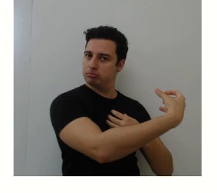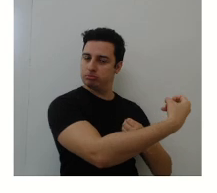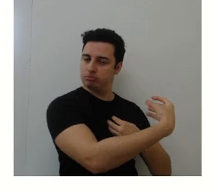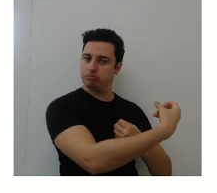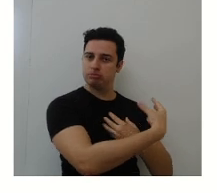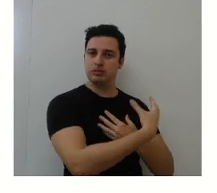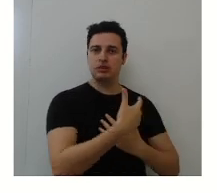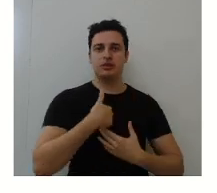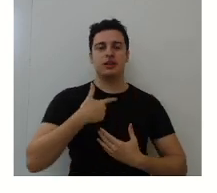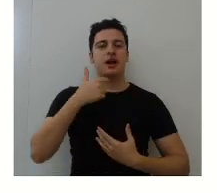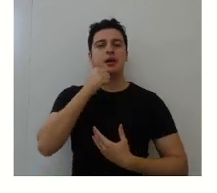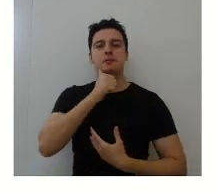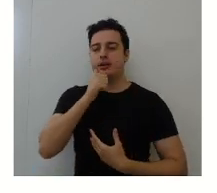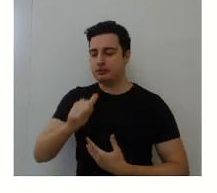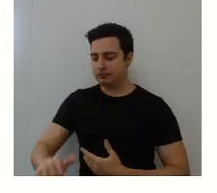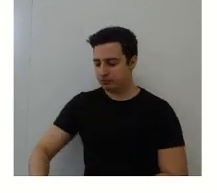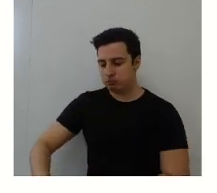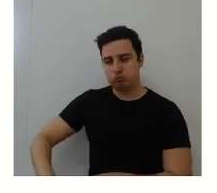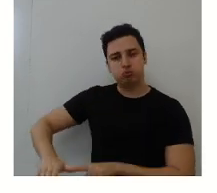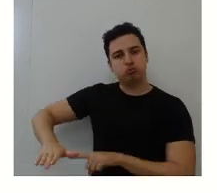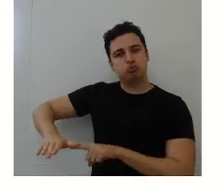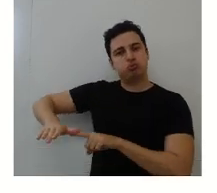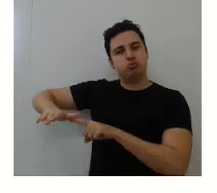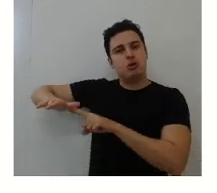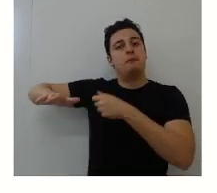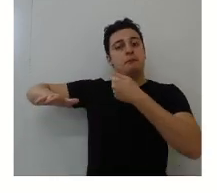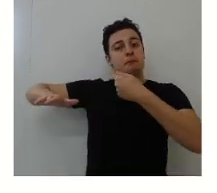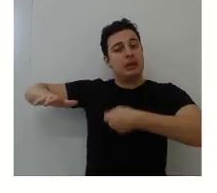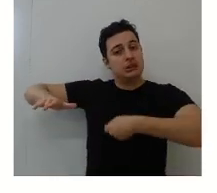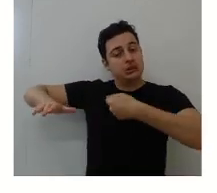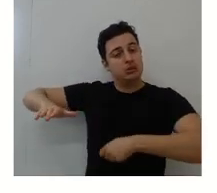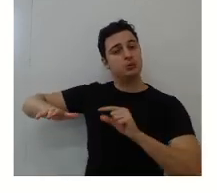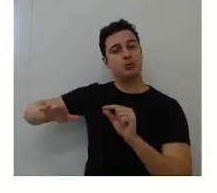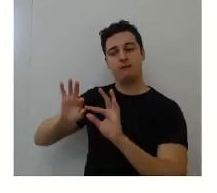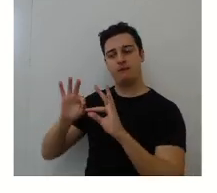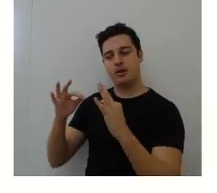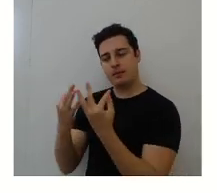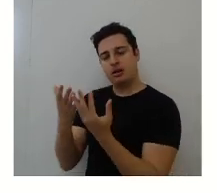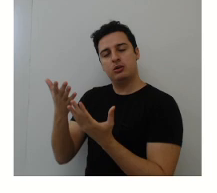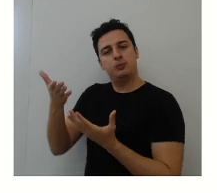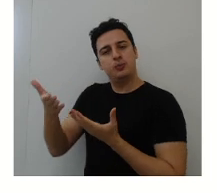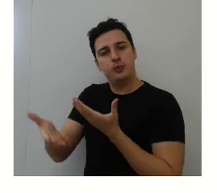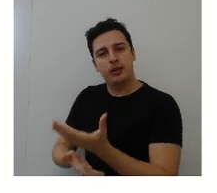cuidar dessa família. Para você ter uma noção, em Atenas, as mulheres,